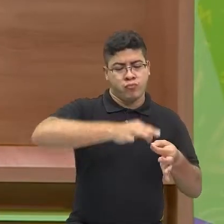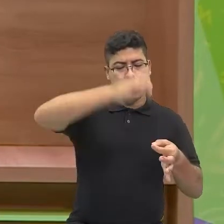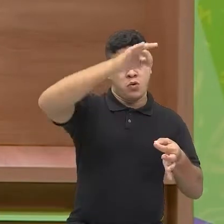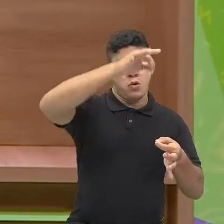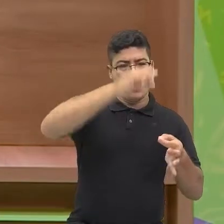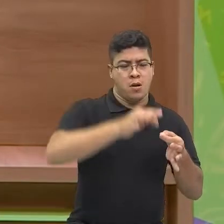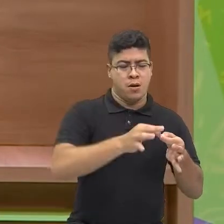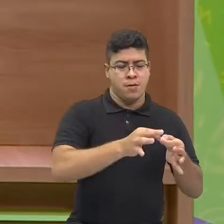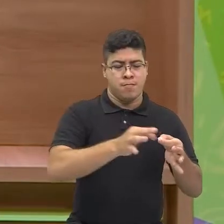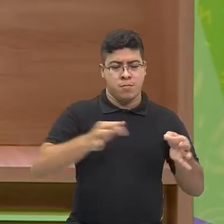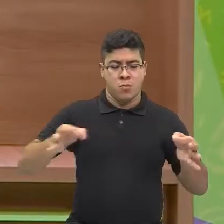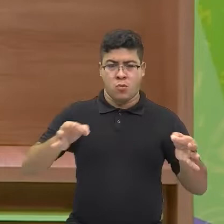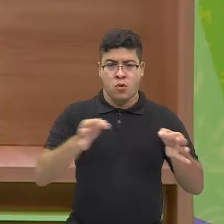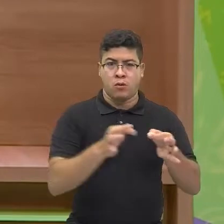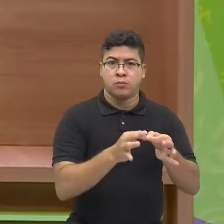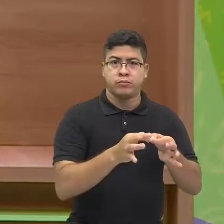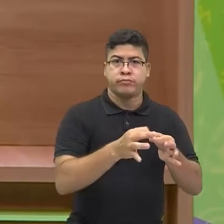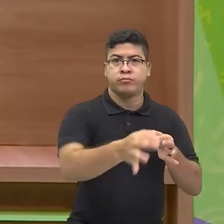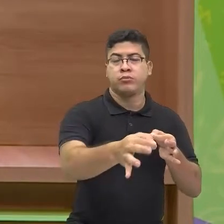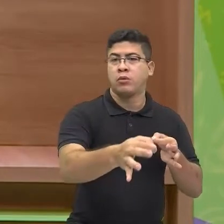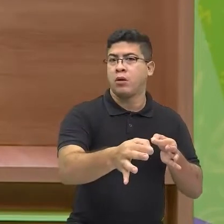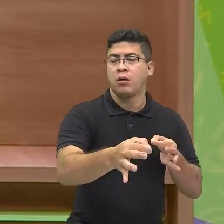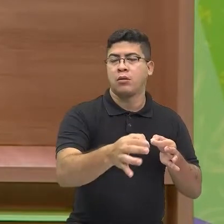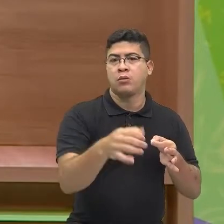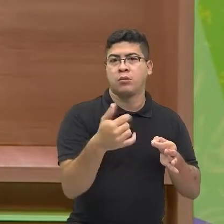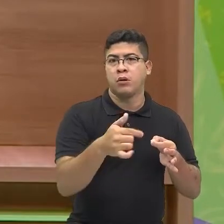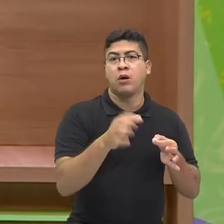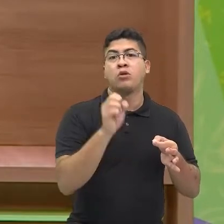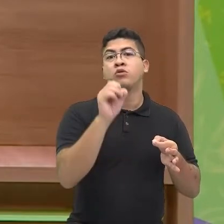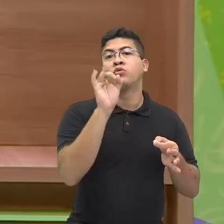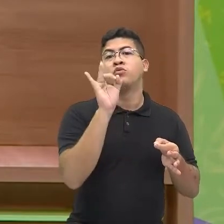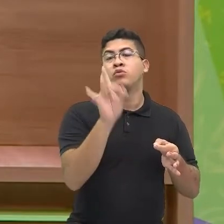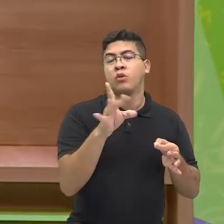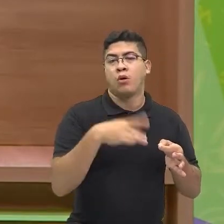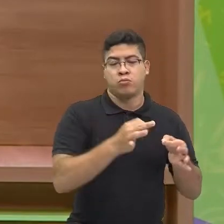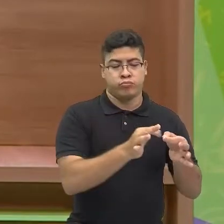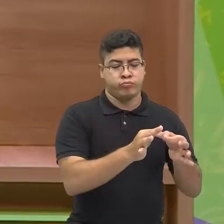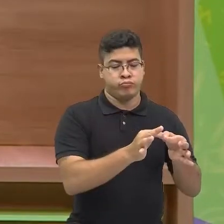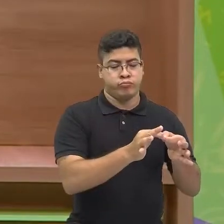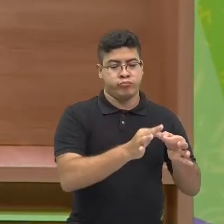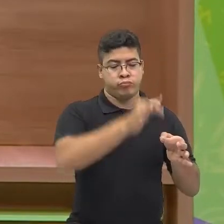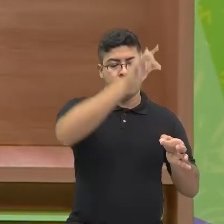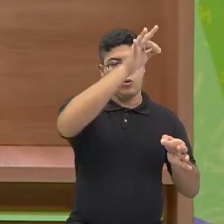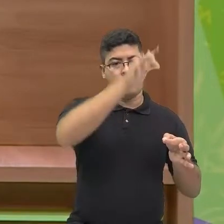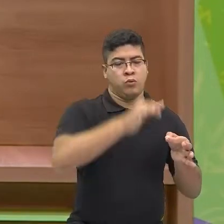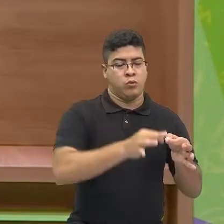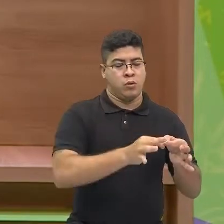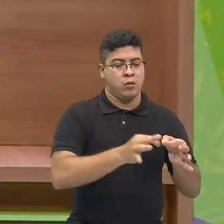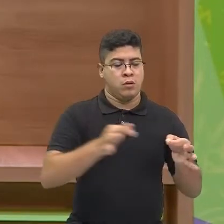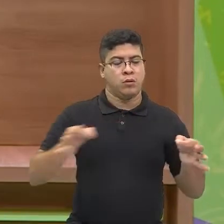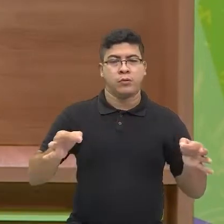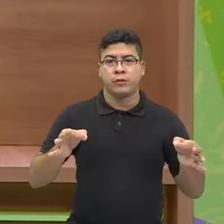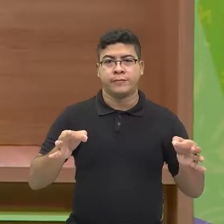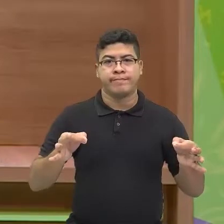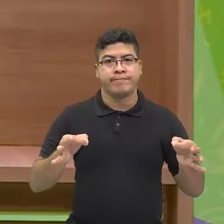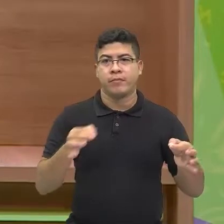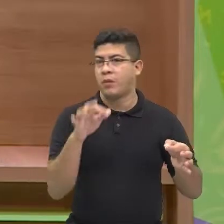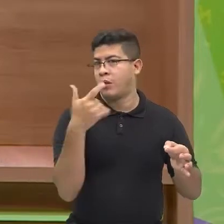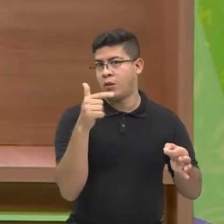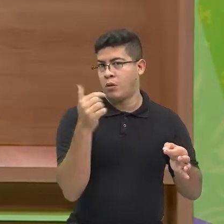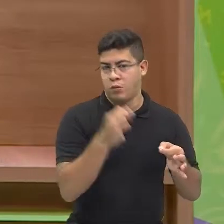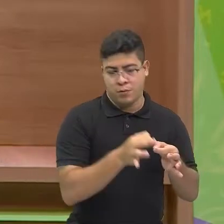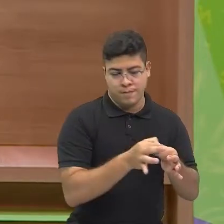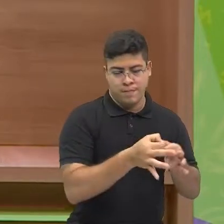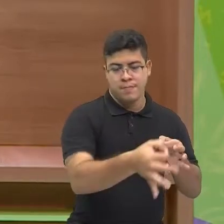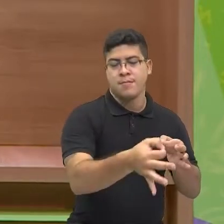profundidade, e ficavam somente com a altura e largura. E eles representavam esses objetos em todos os